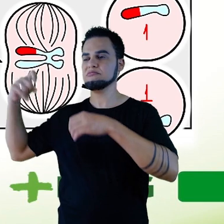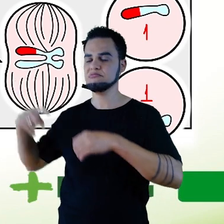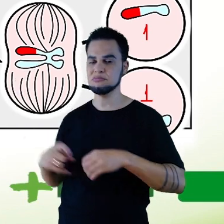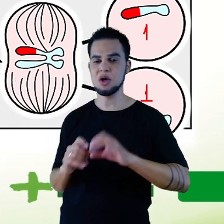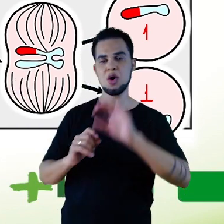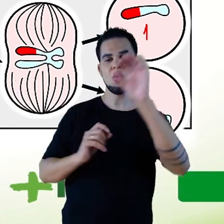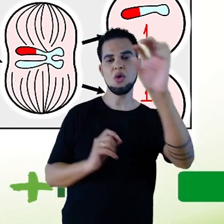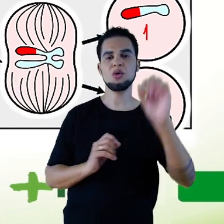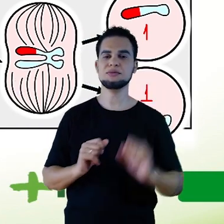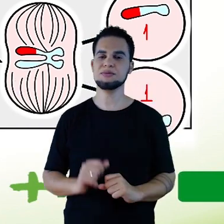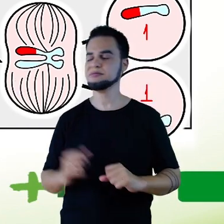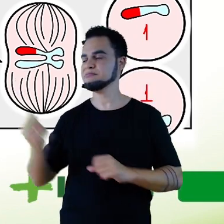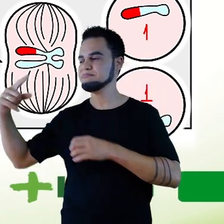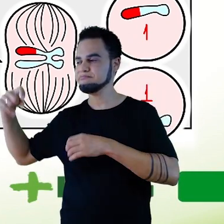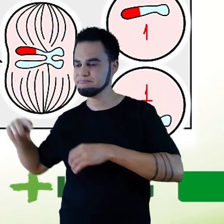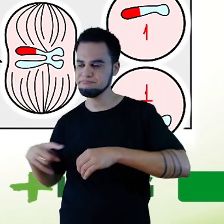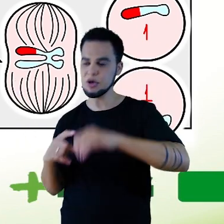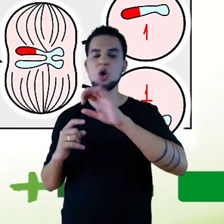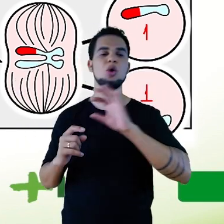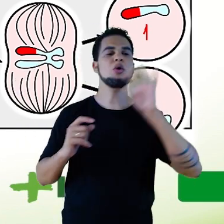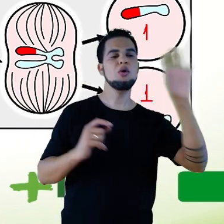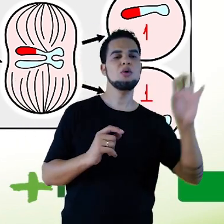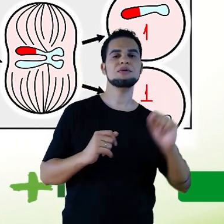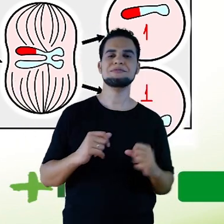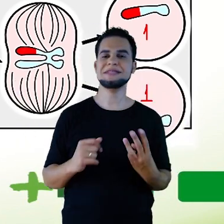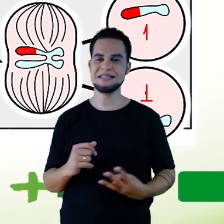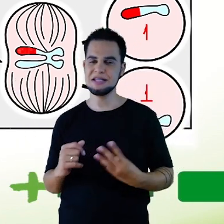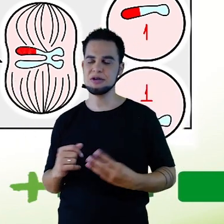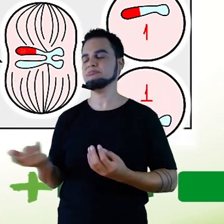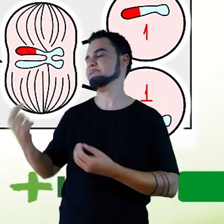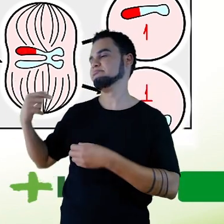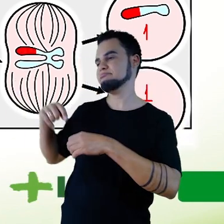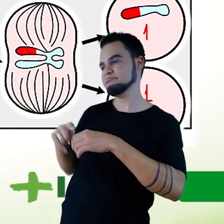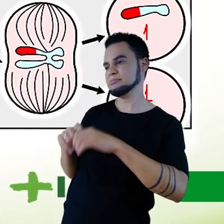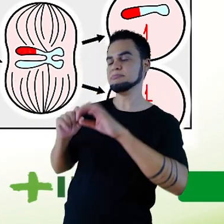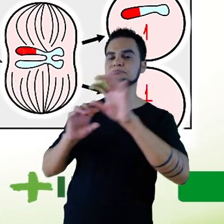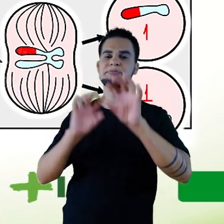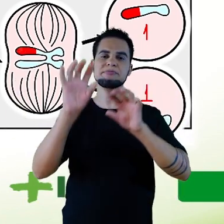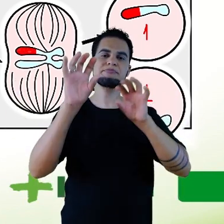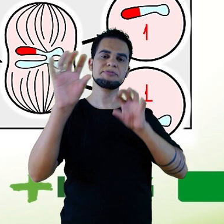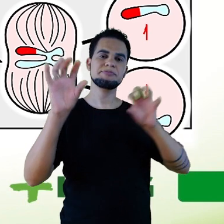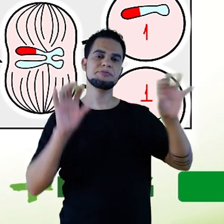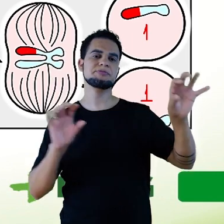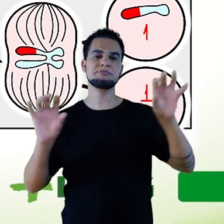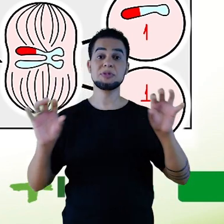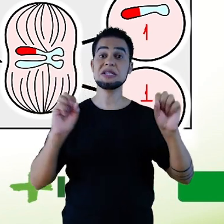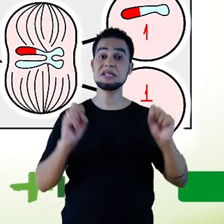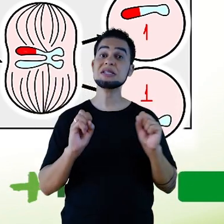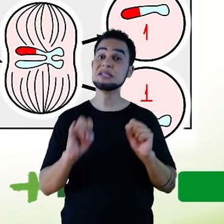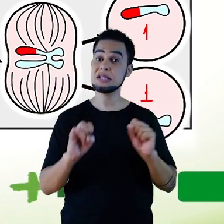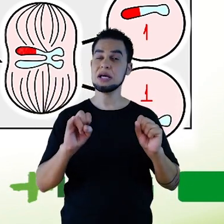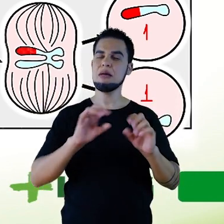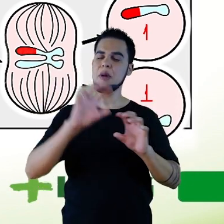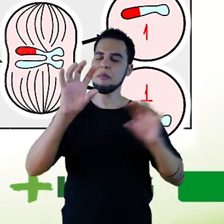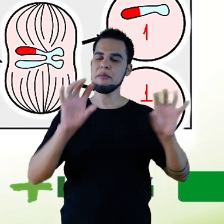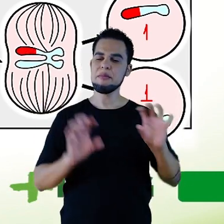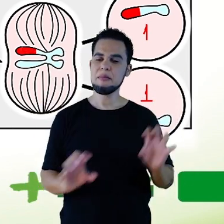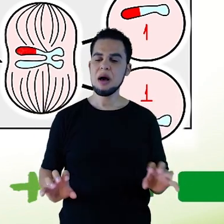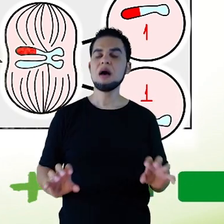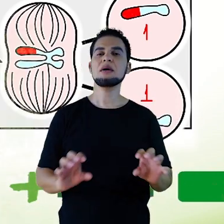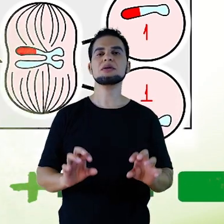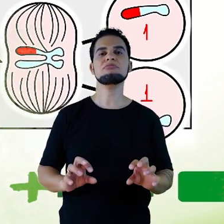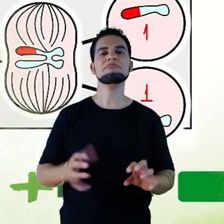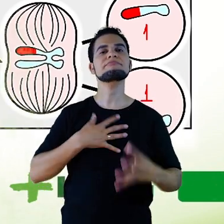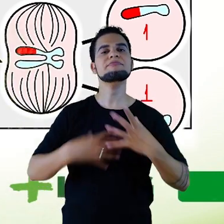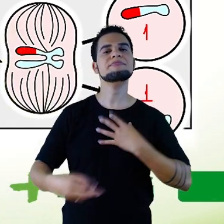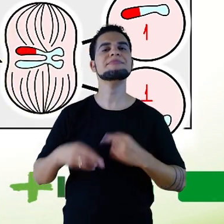um outro óvulo, outro filhotinho. Outro espermatozoide, outro óvulo, um terceiro filhotinho. Fecundações distintas, filhotes